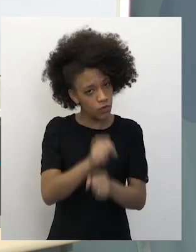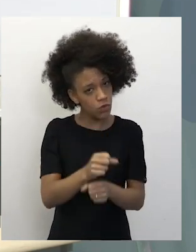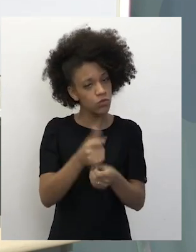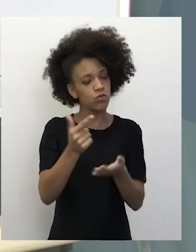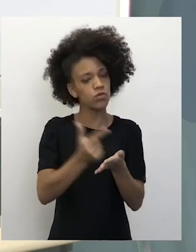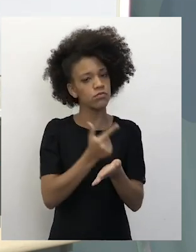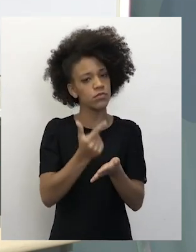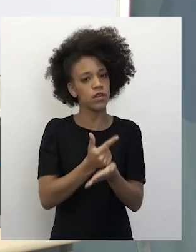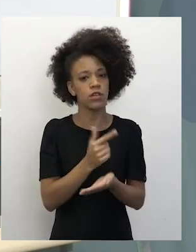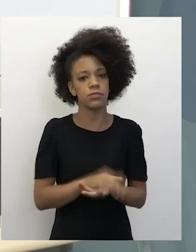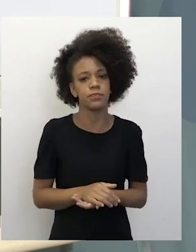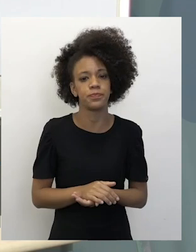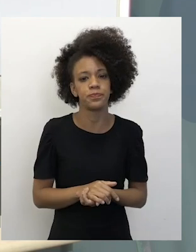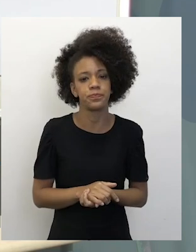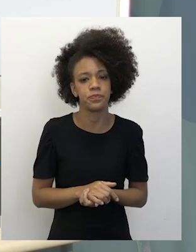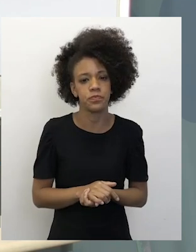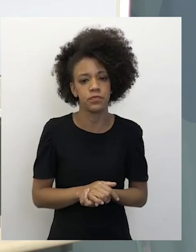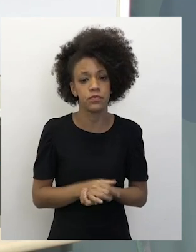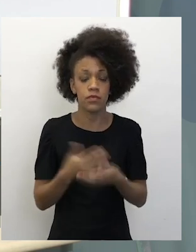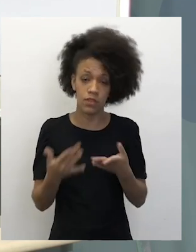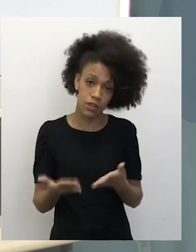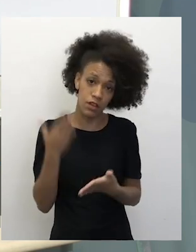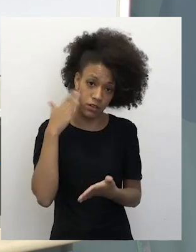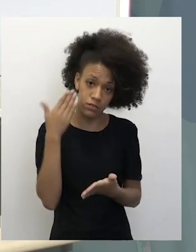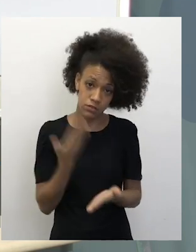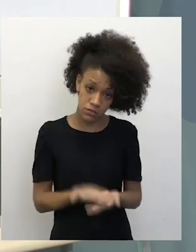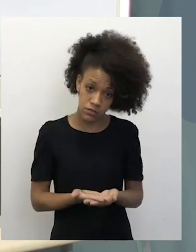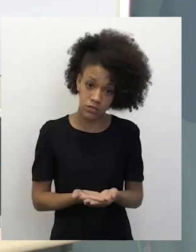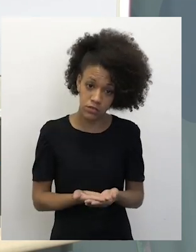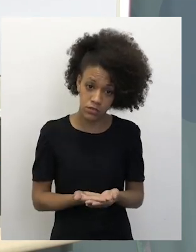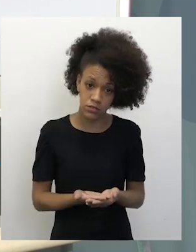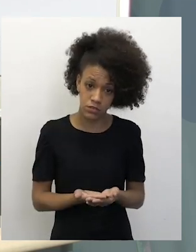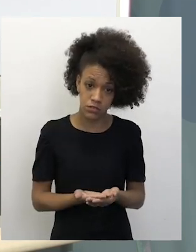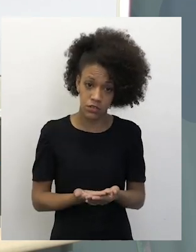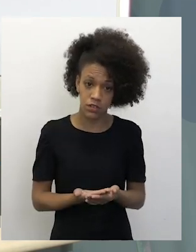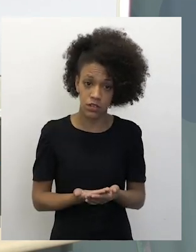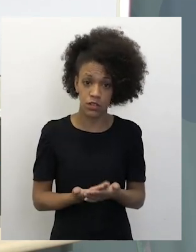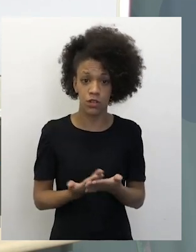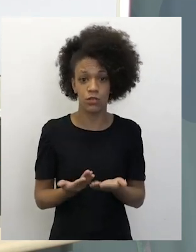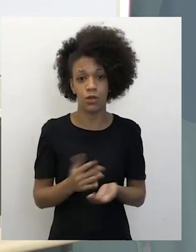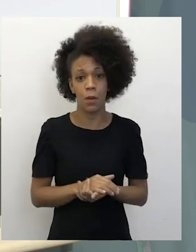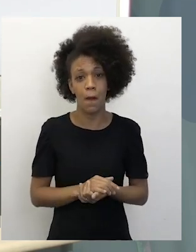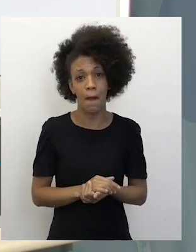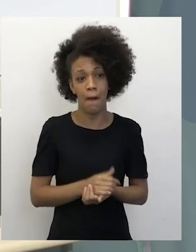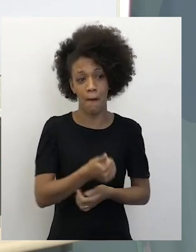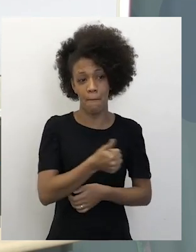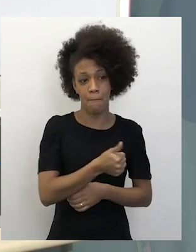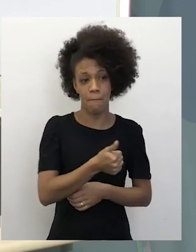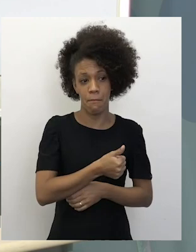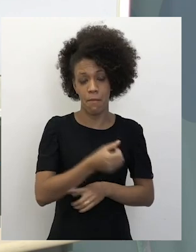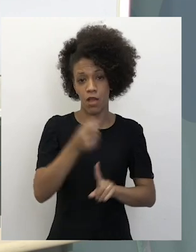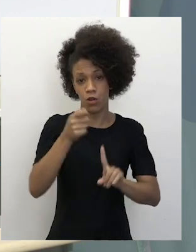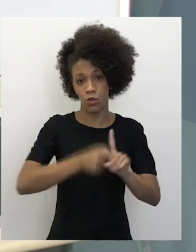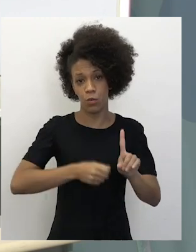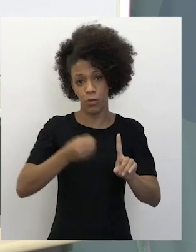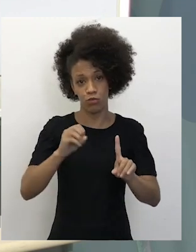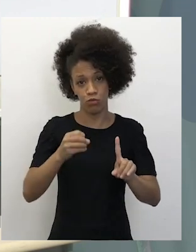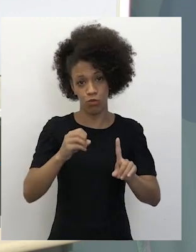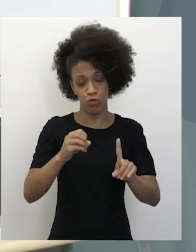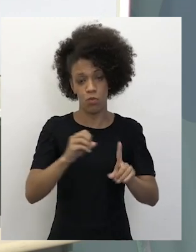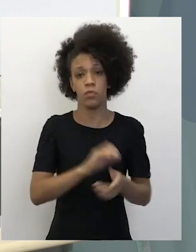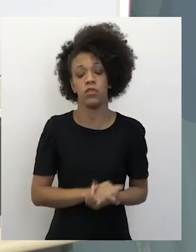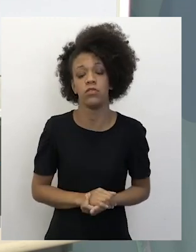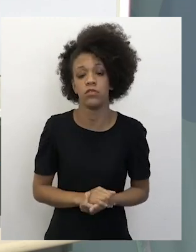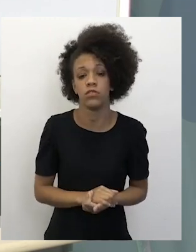texto literário né então acredito que nós passamos passamos melhor de outubro é o mês 10 o ano já está indo para o